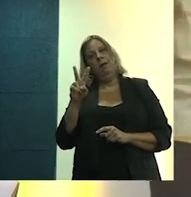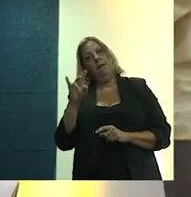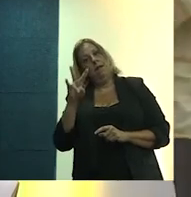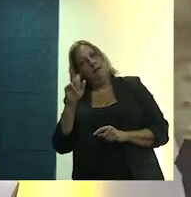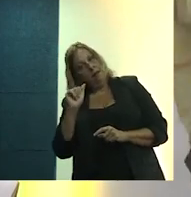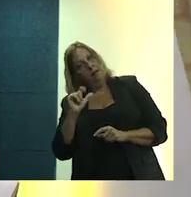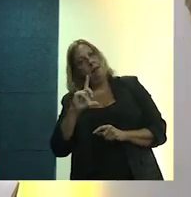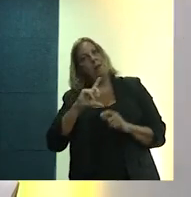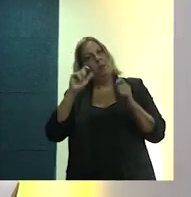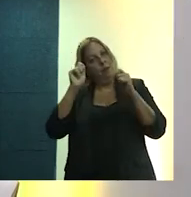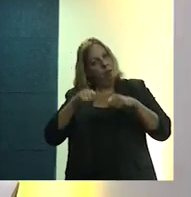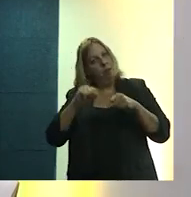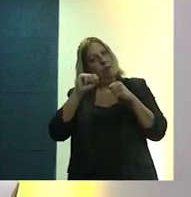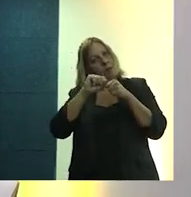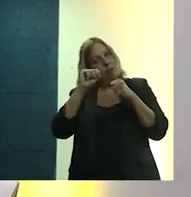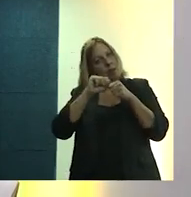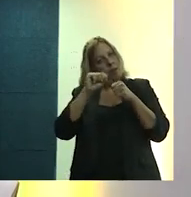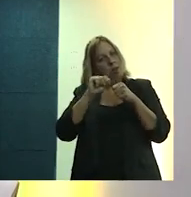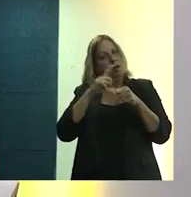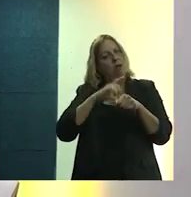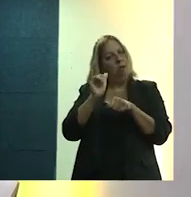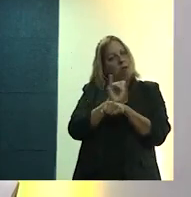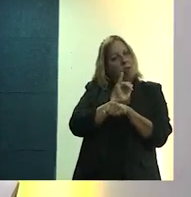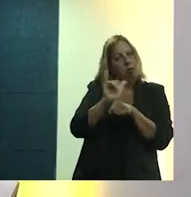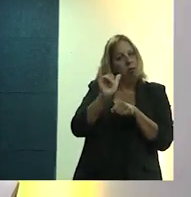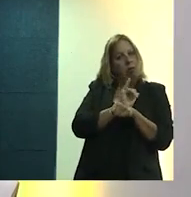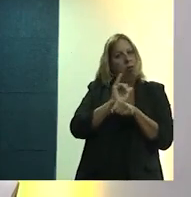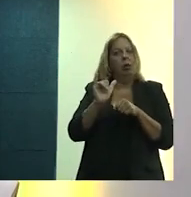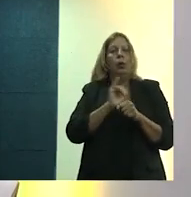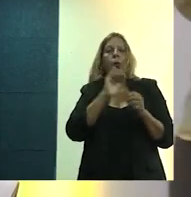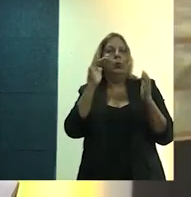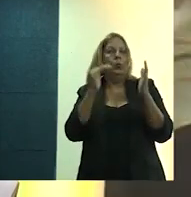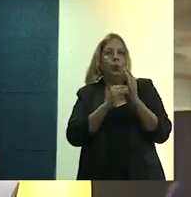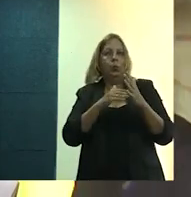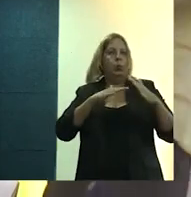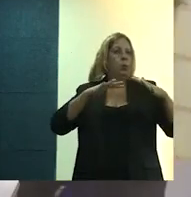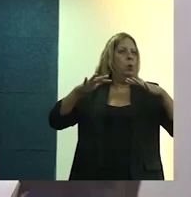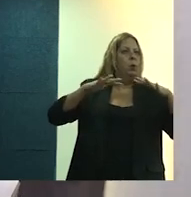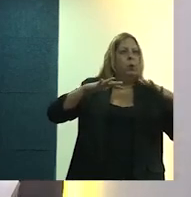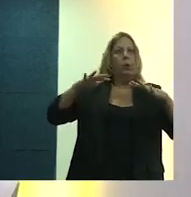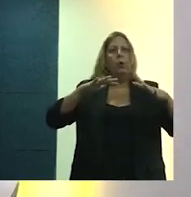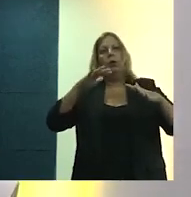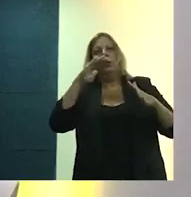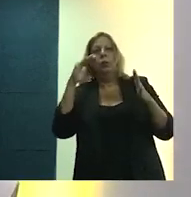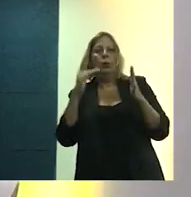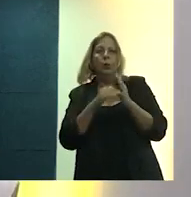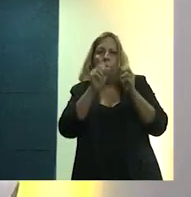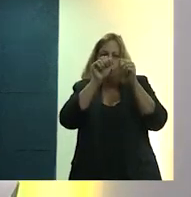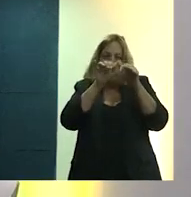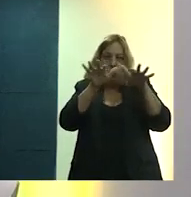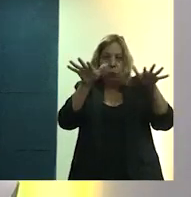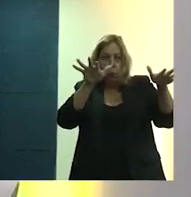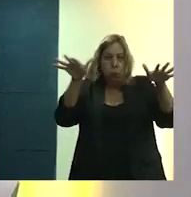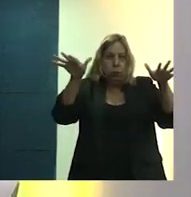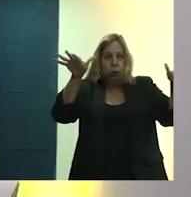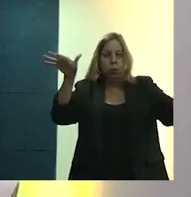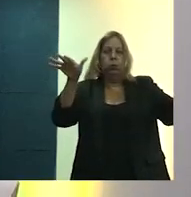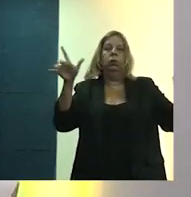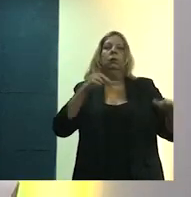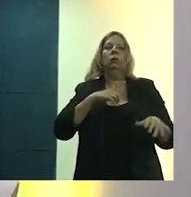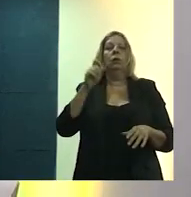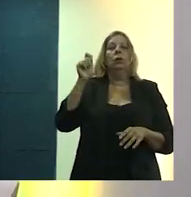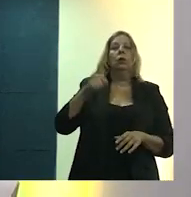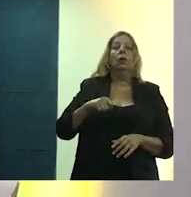Técnica a gente poder fazer uma sotaque para isso aproveitar todo esse processo de mobilização aproveitar toda essa rede formada essa